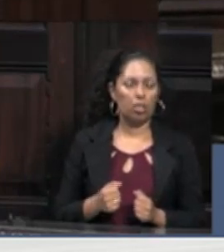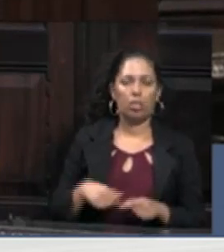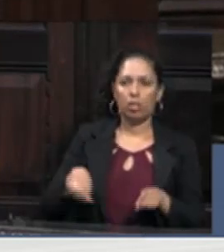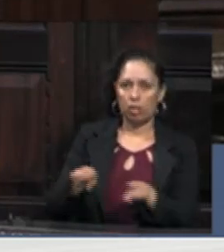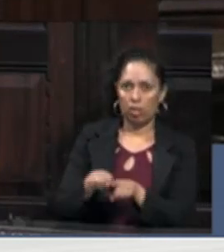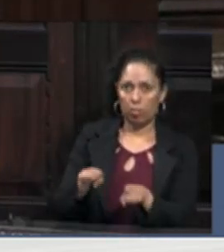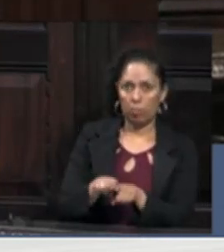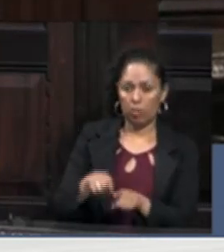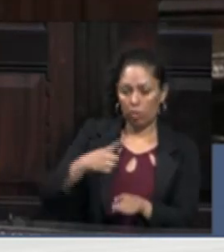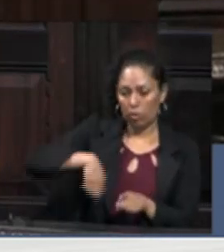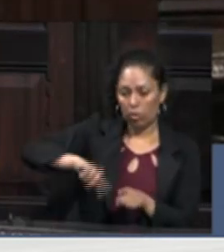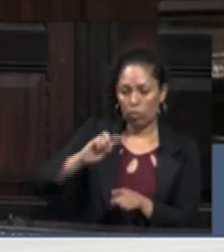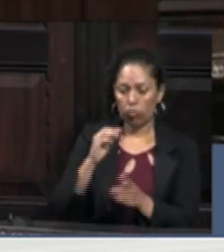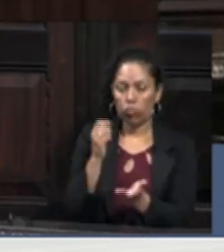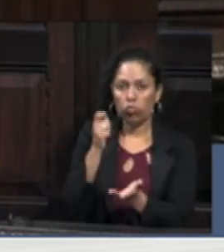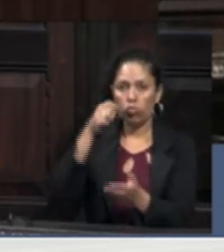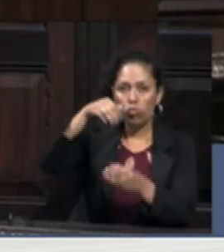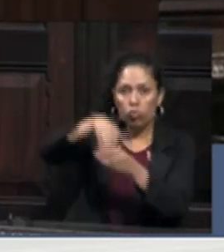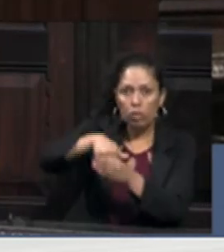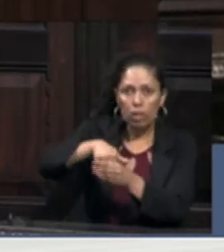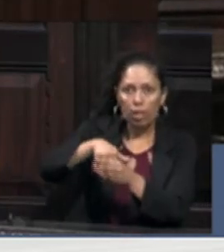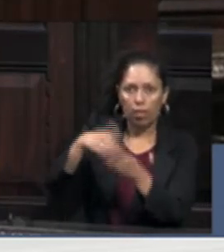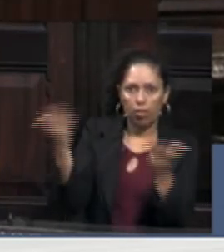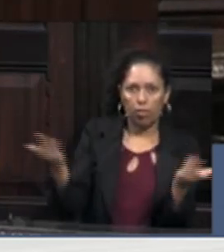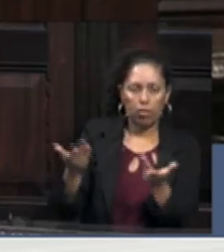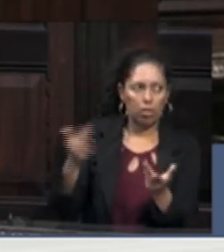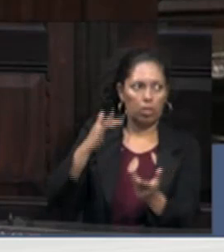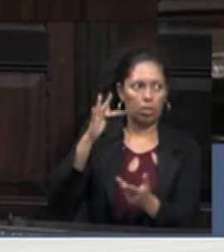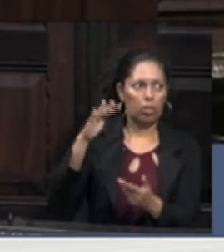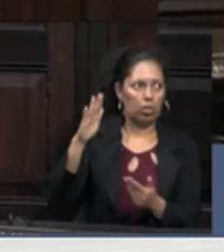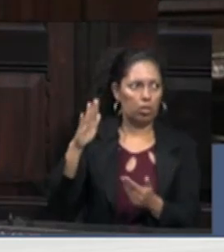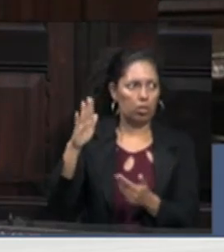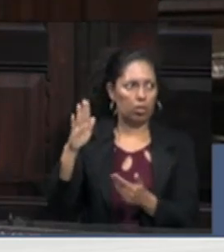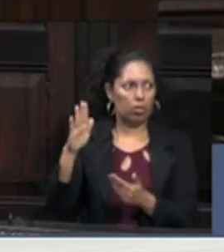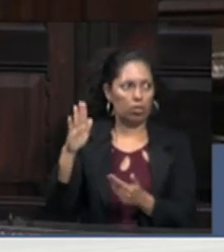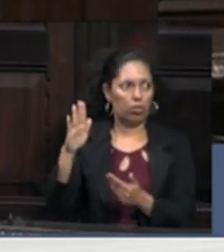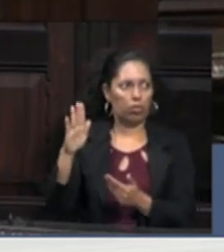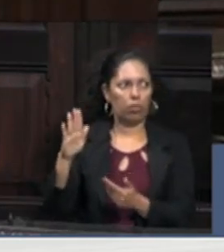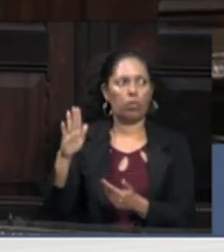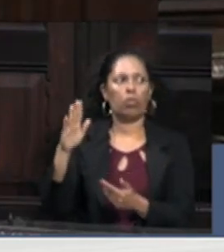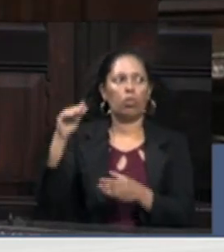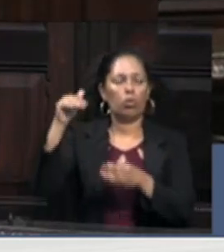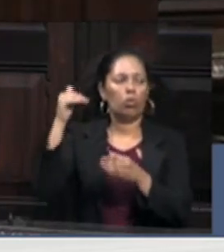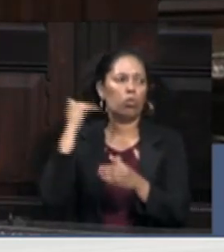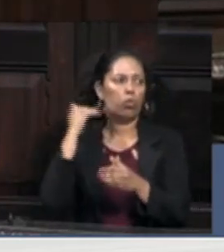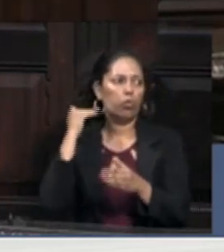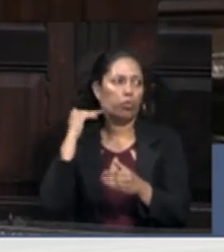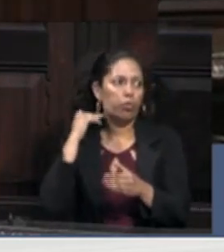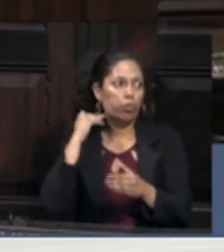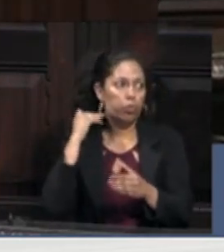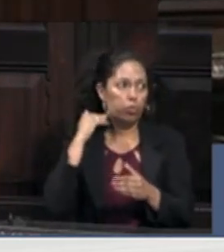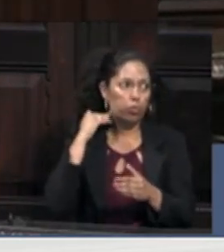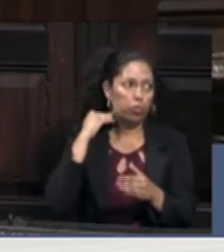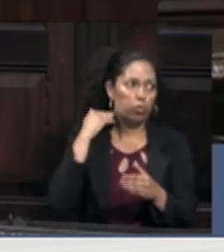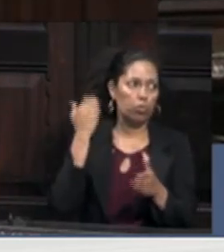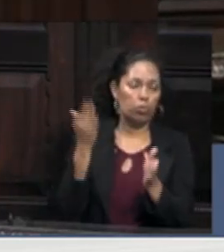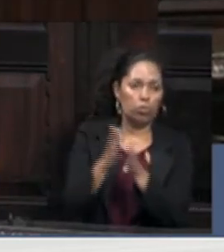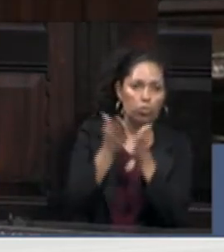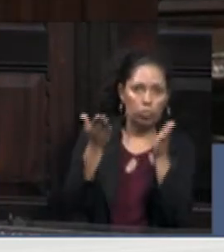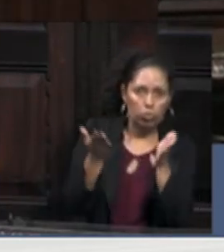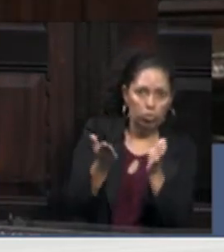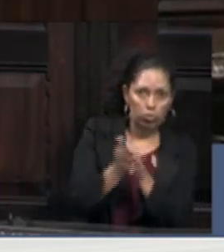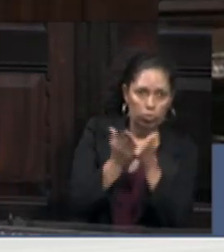votado antes do orçamento, nós já sabemos disso, se a gente não prorrogar o Fundo Estadual de Combate à Pobreza, nós vamos ter um problema na votação do